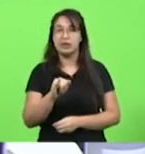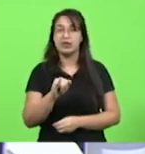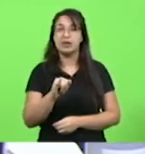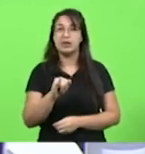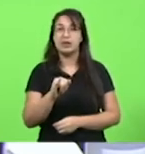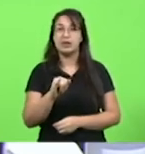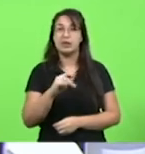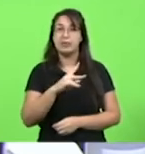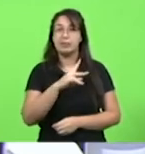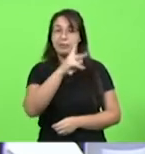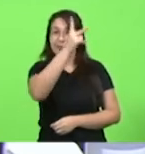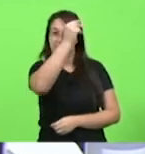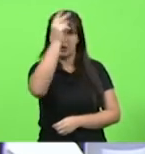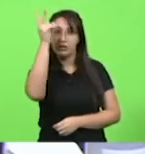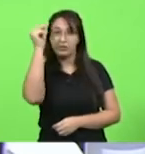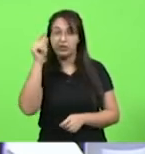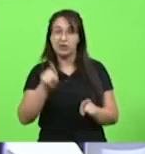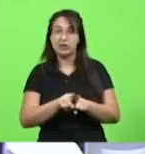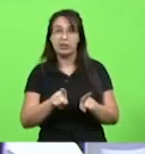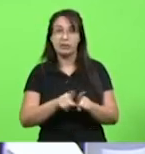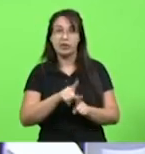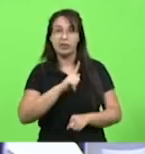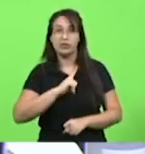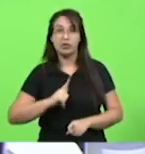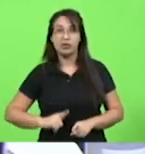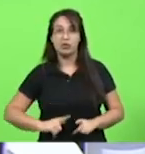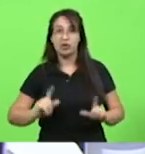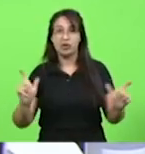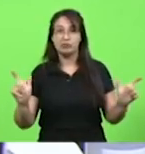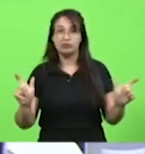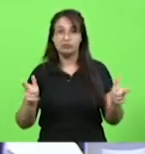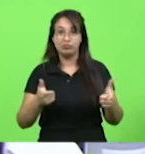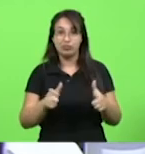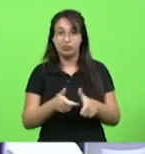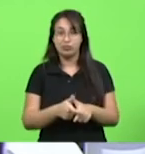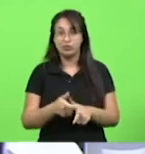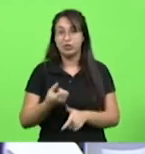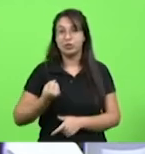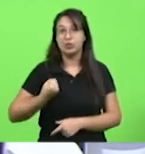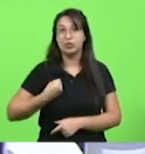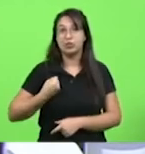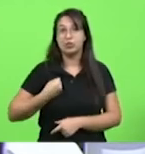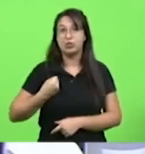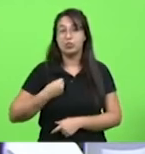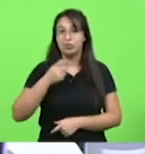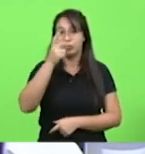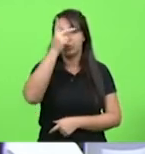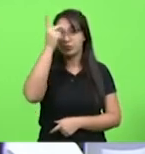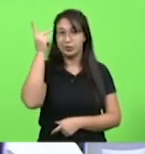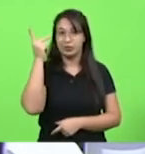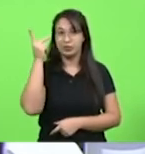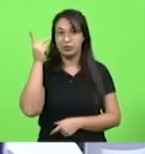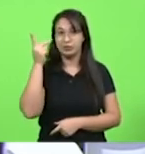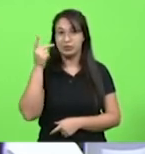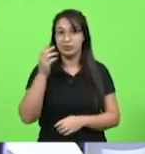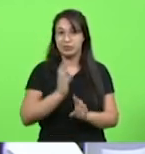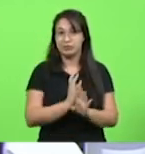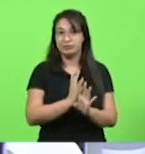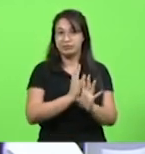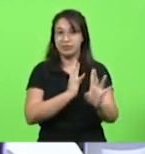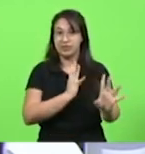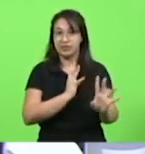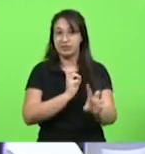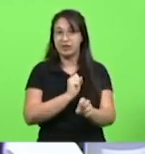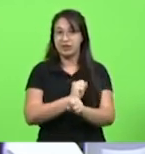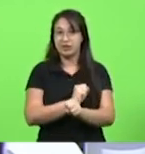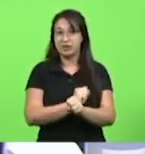aconteceu bom diminuiu drasticamente o número de pessoas na fila esperando